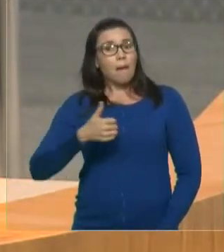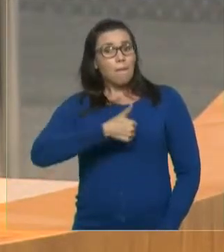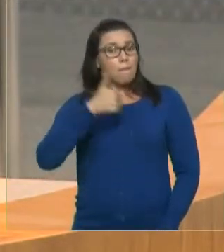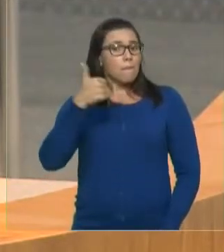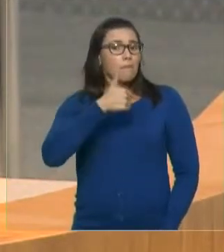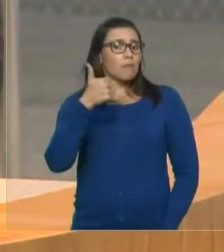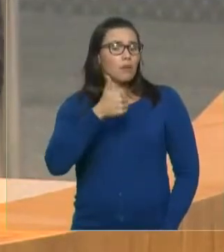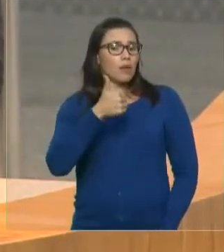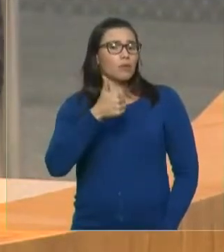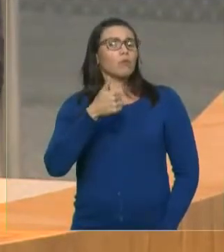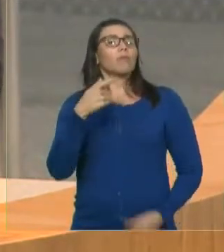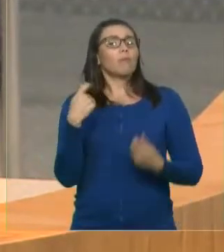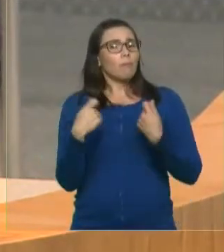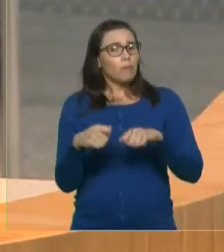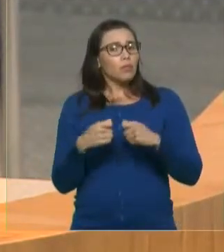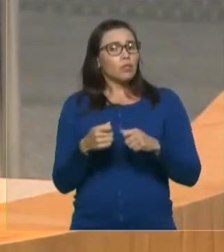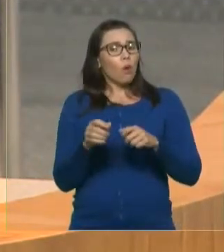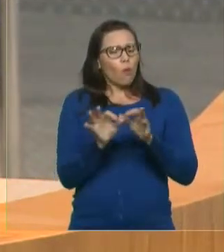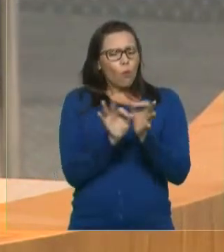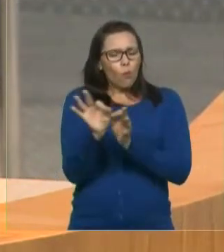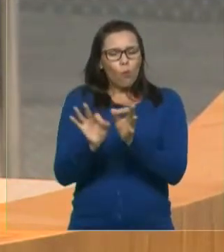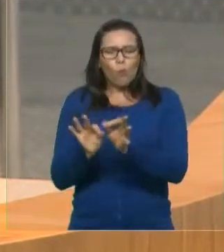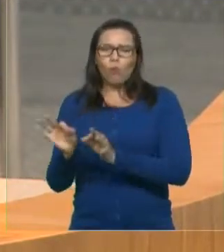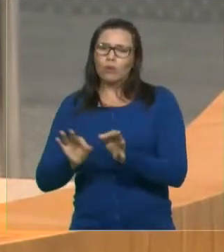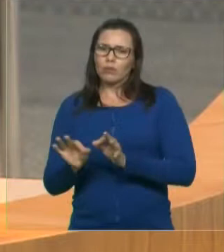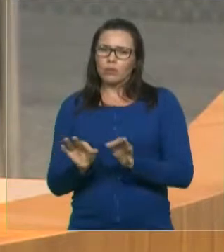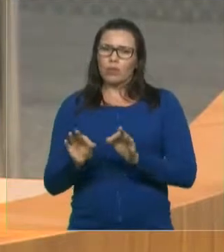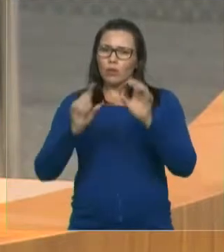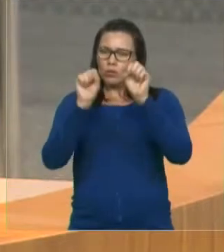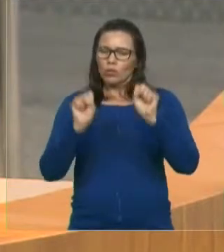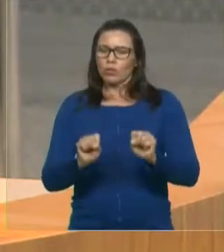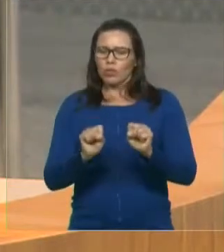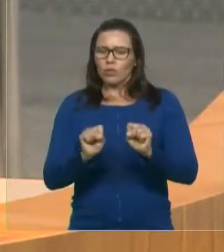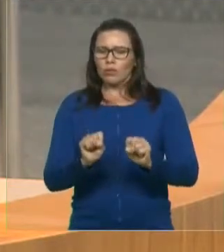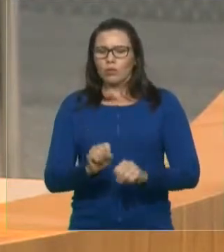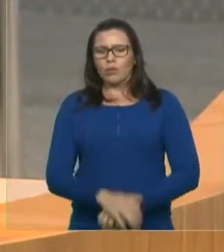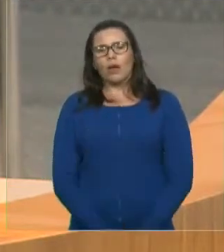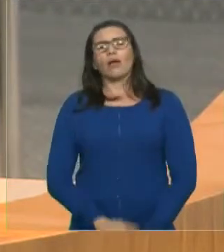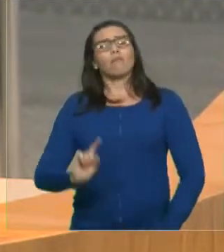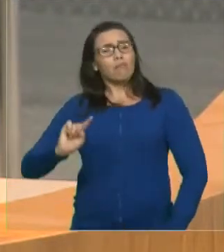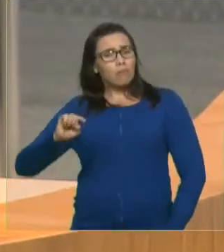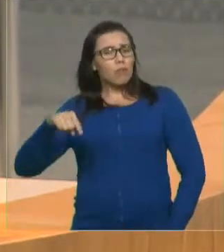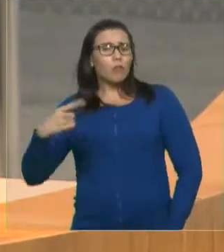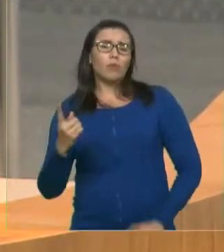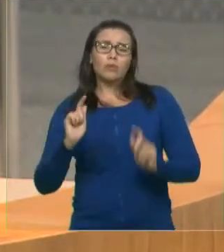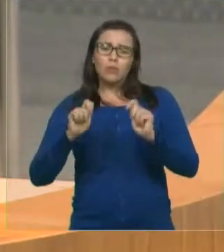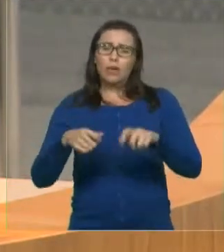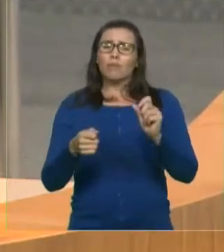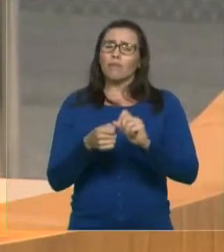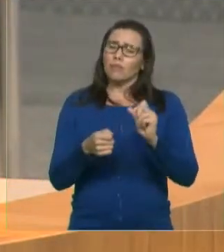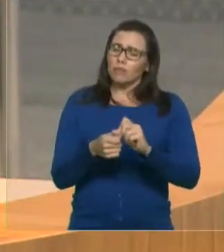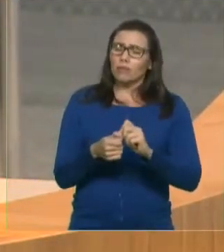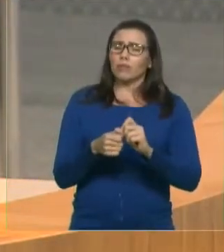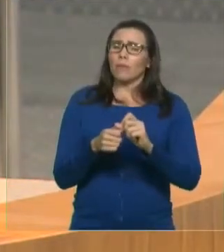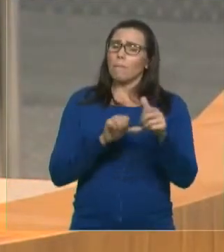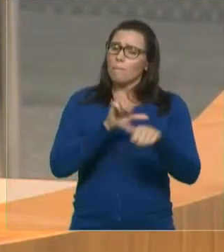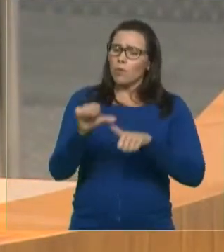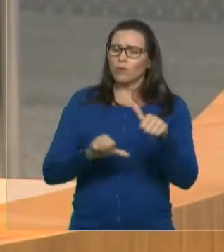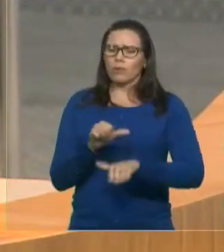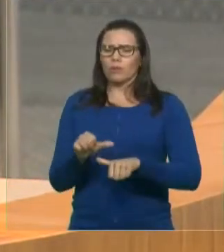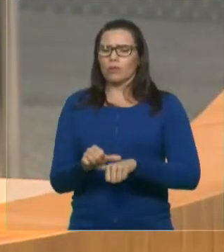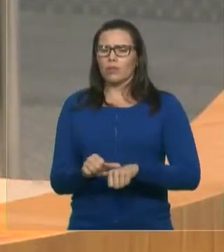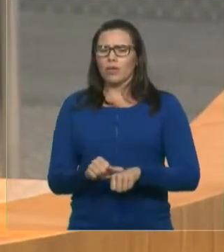e em seguida promova qualquer outra mudança. assim como aconteceu em